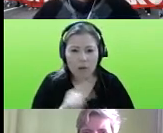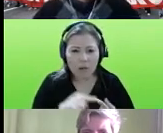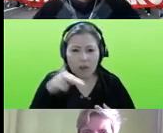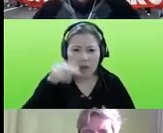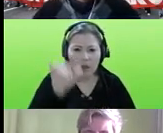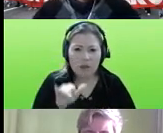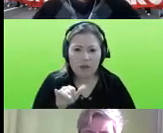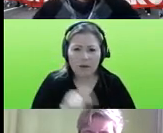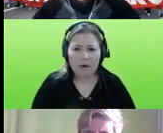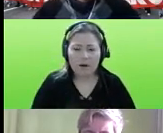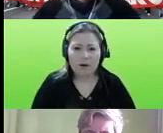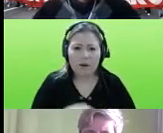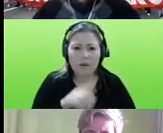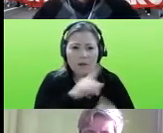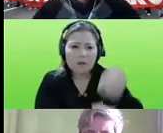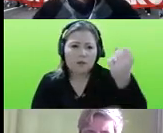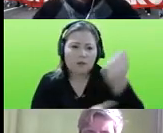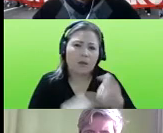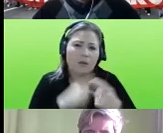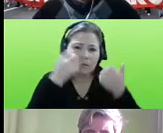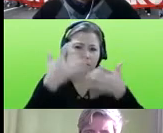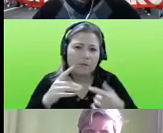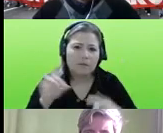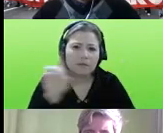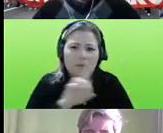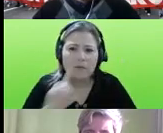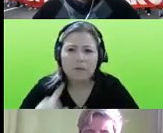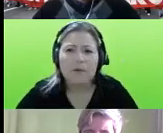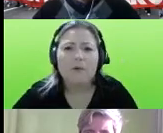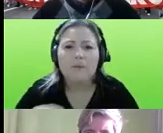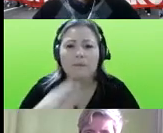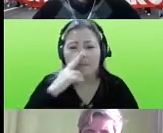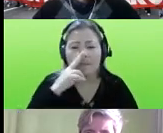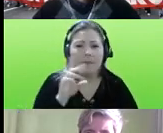a Angélica, se o dia que